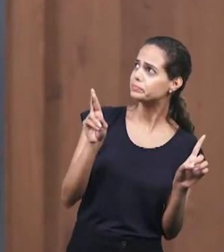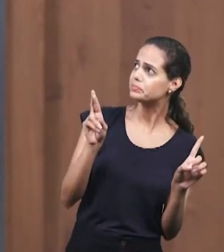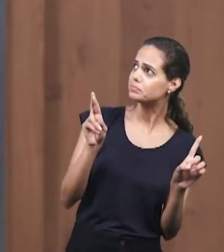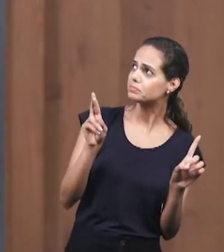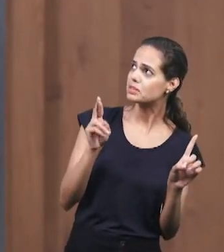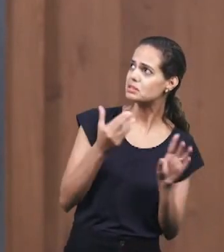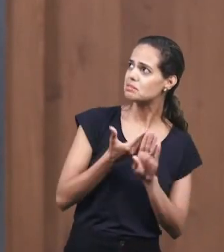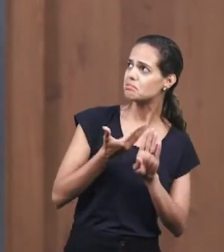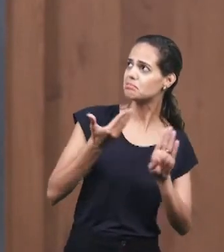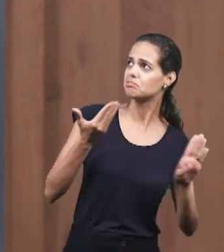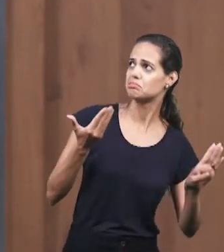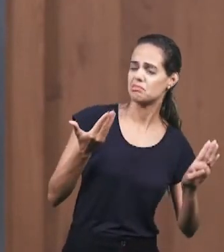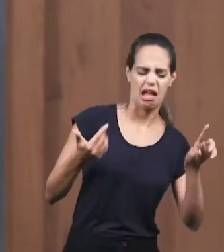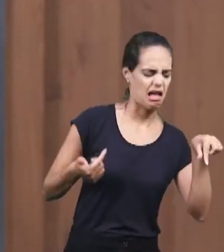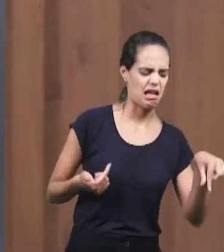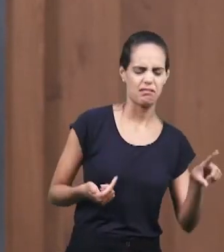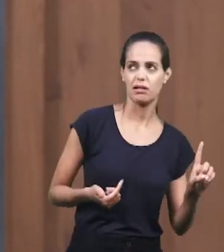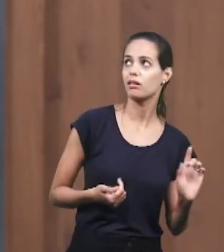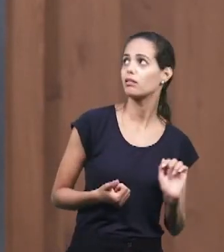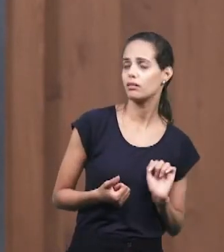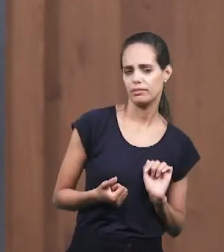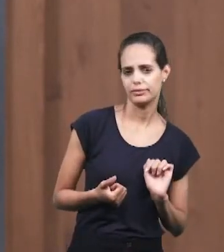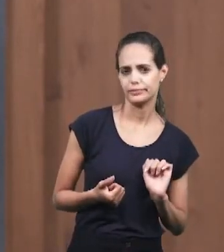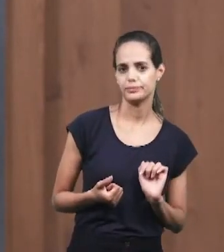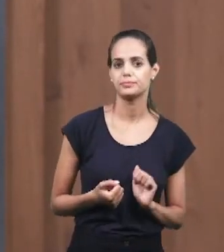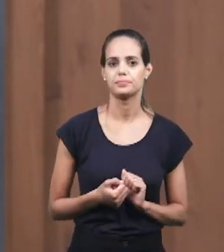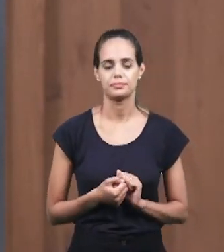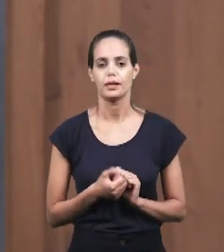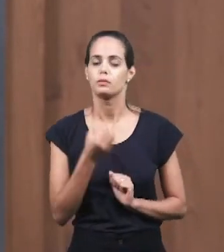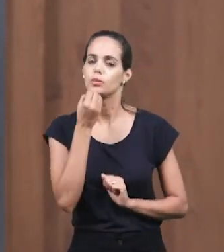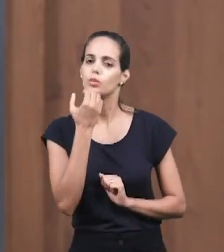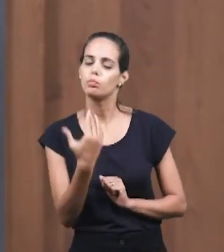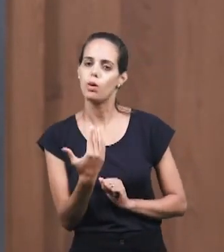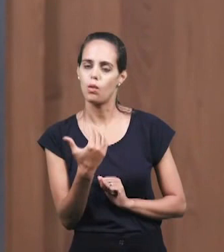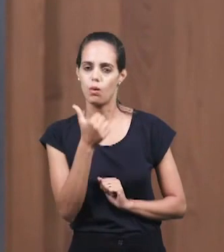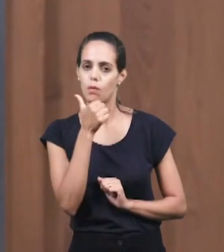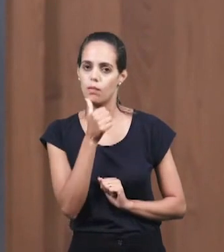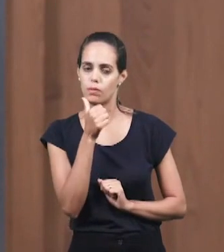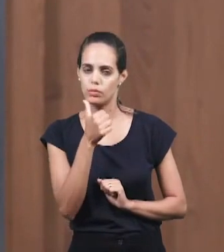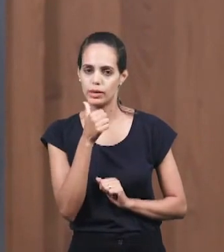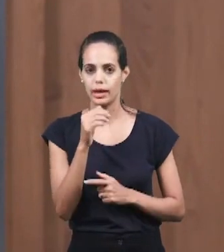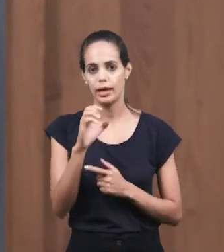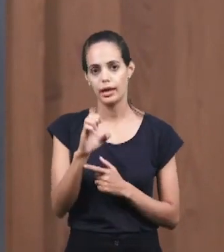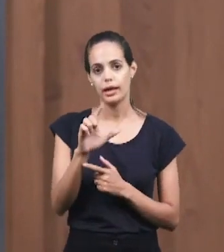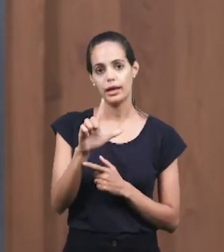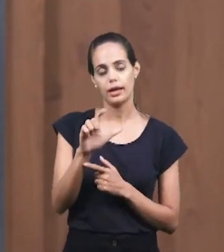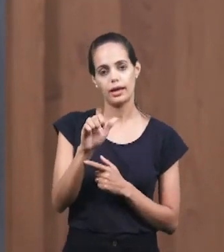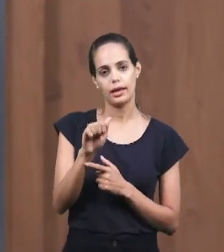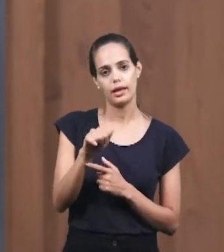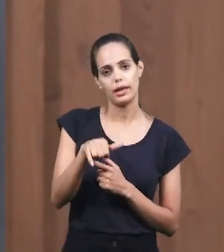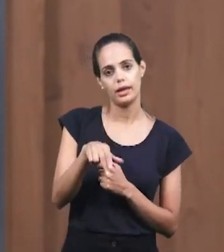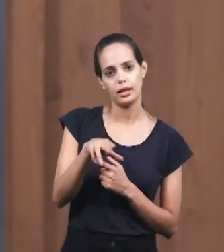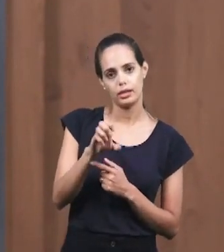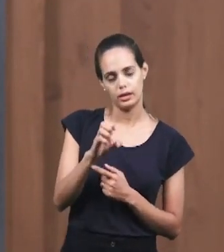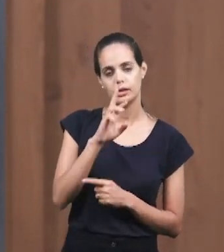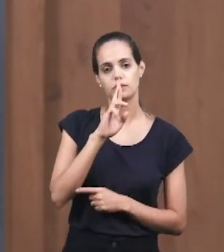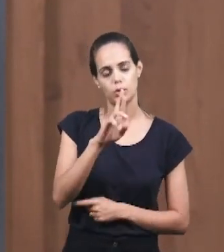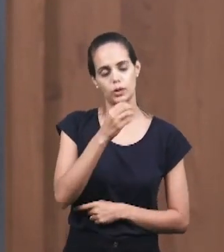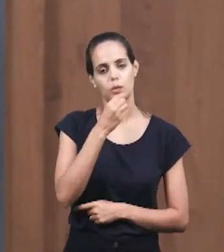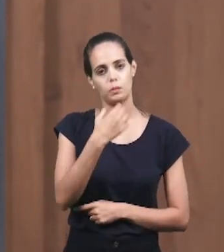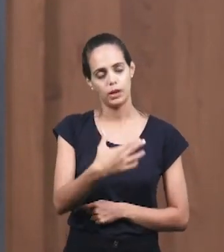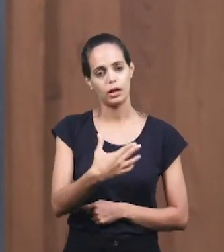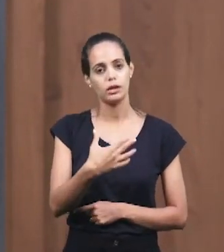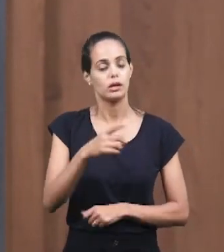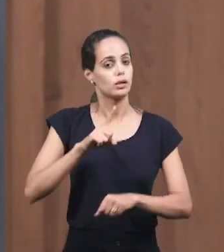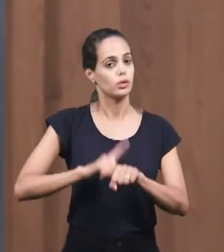Espírito Santo. É o que foi bem colocado aqui pela nossa irmã Elaine. Então, ele pode negar o projeto de salvação